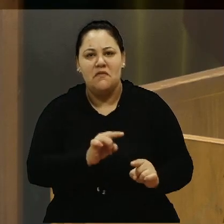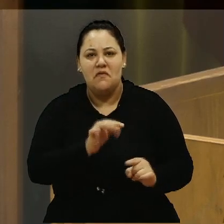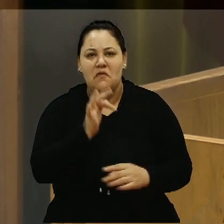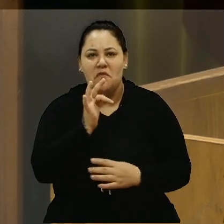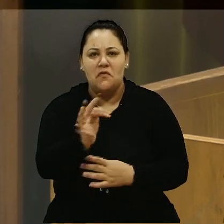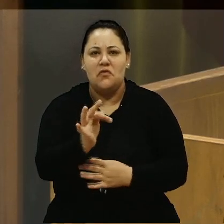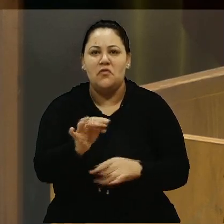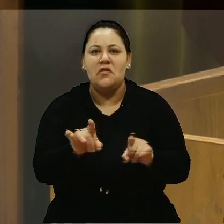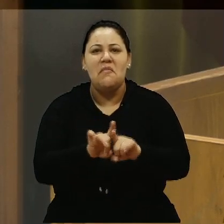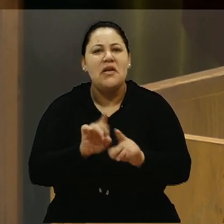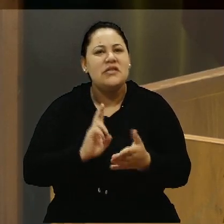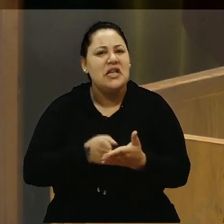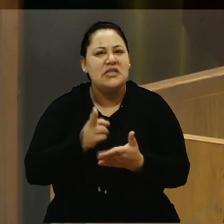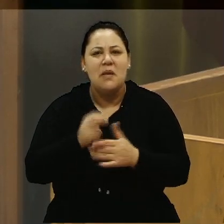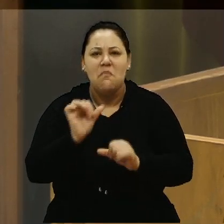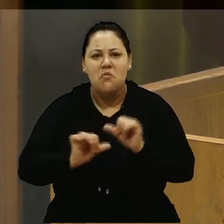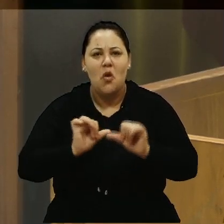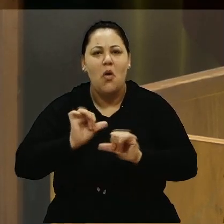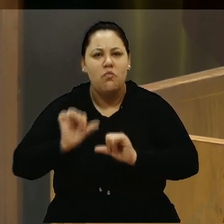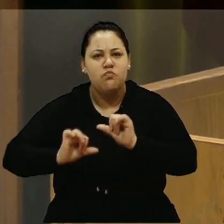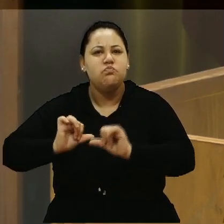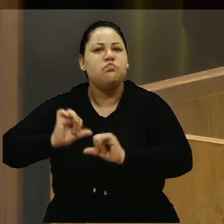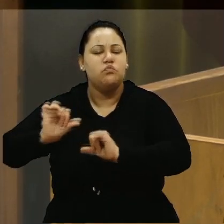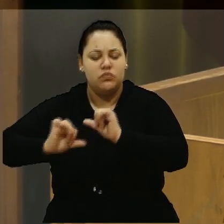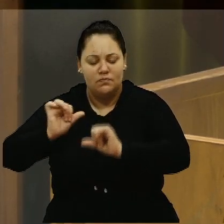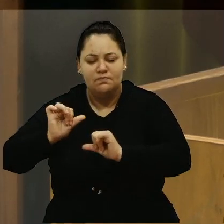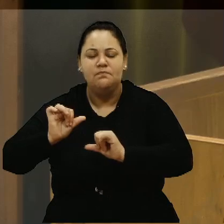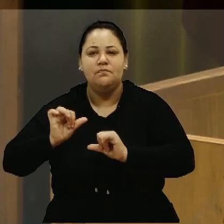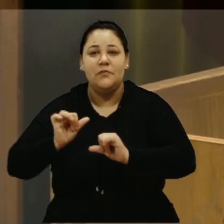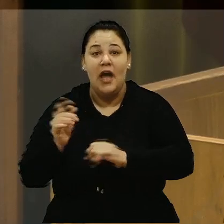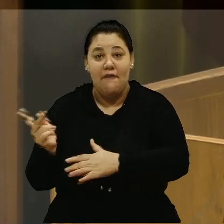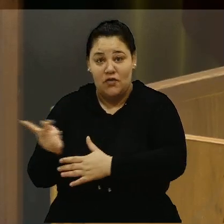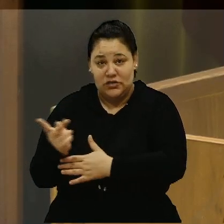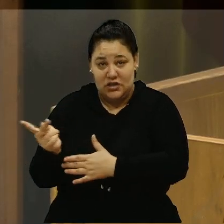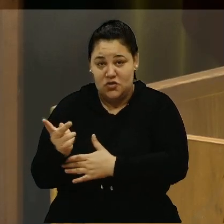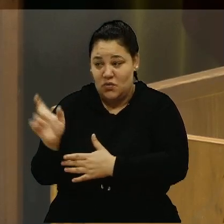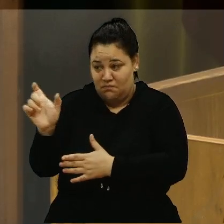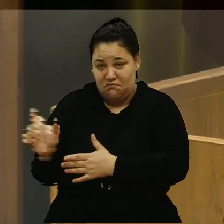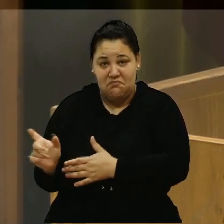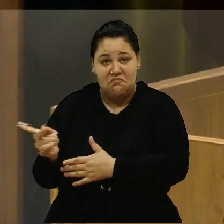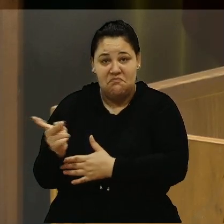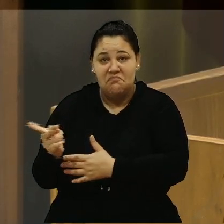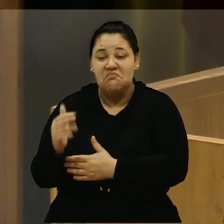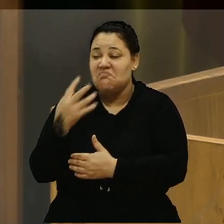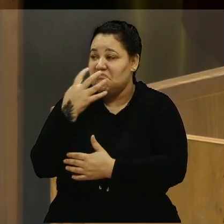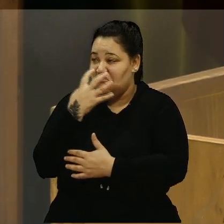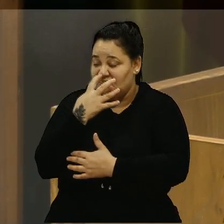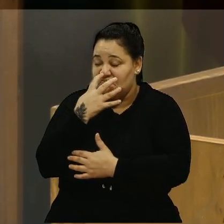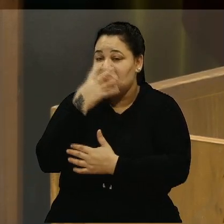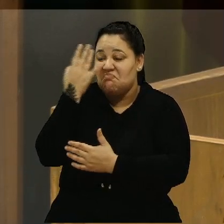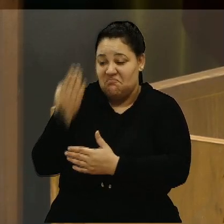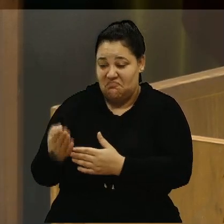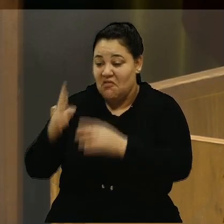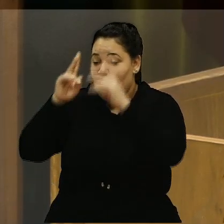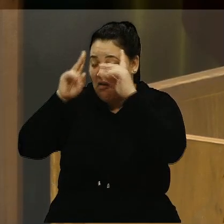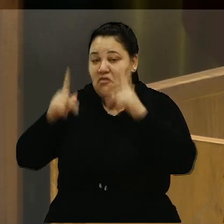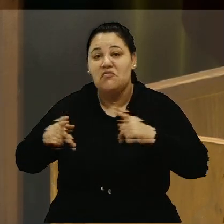em constante transformação. A ambos, minha profunda admiração e reconhecimento.